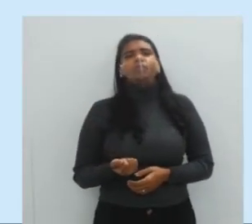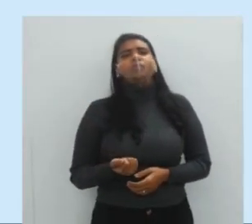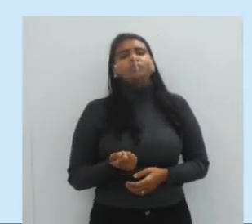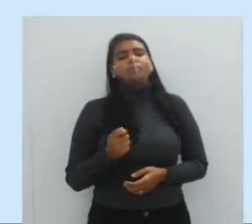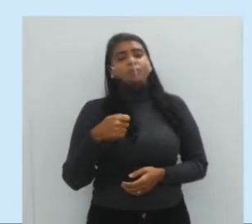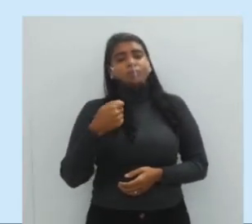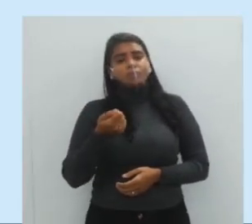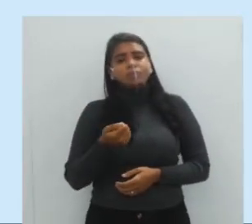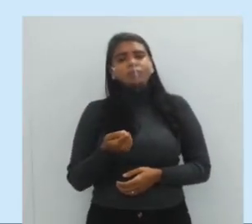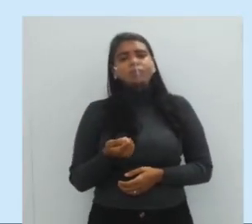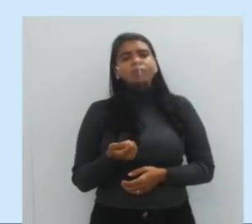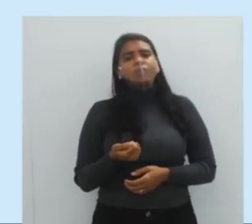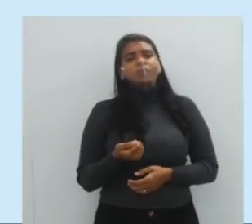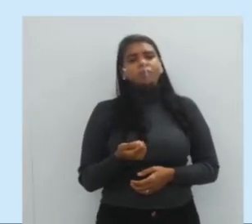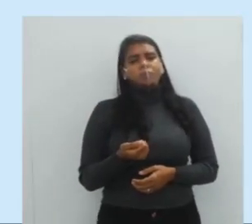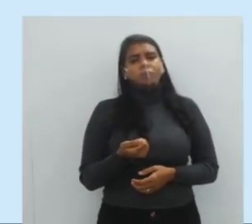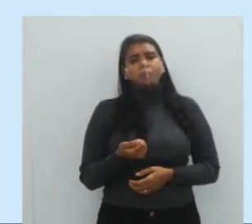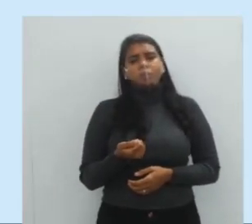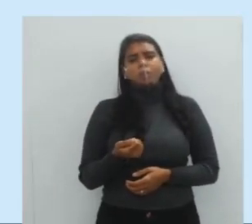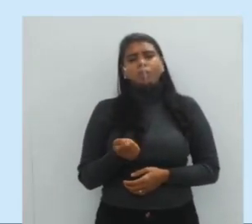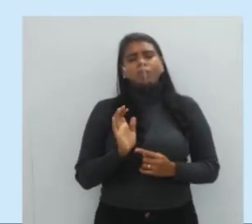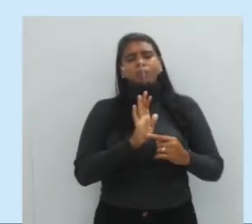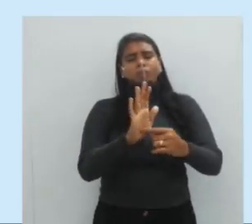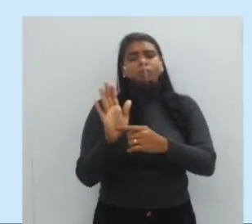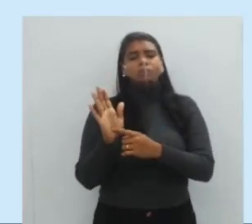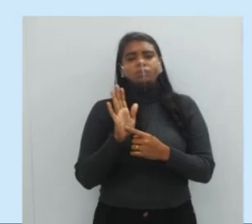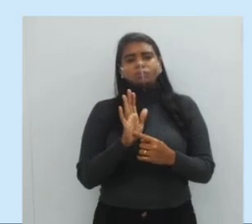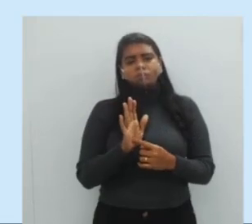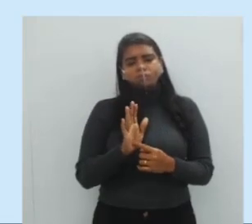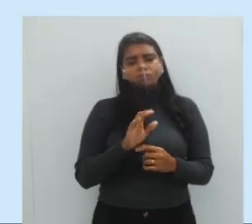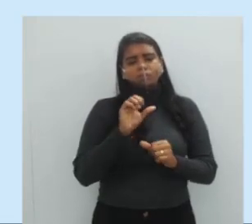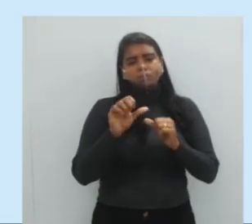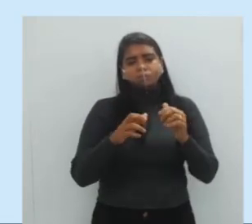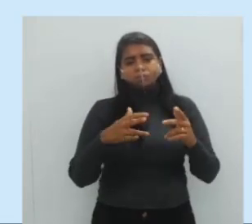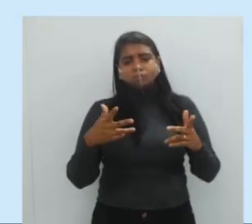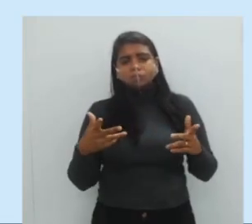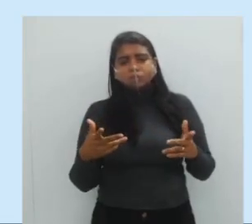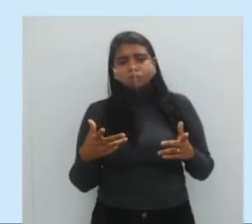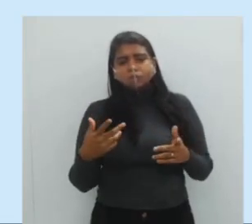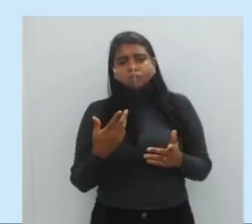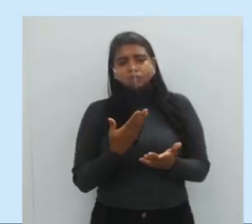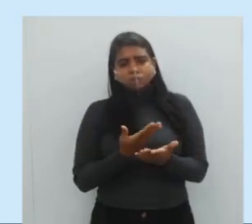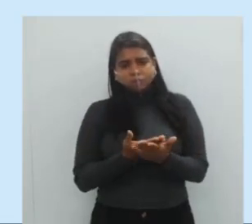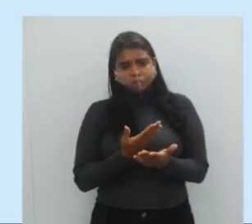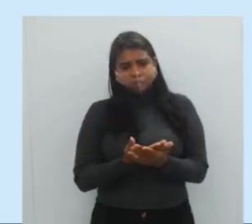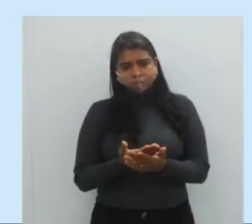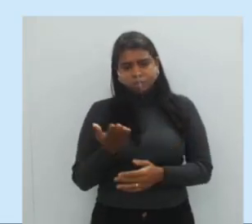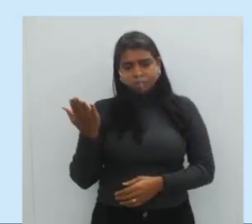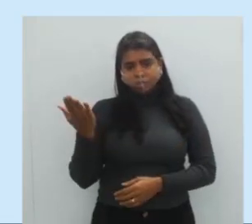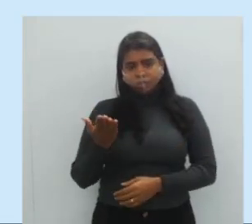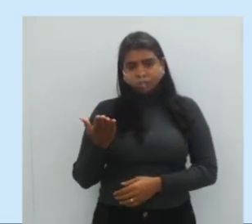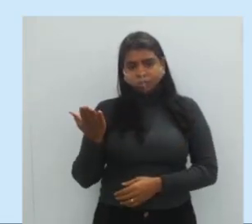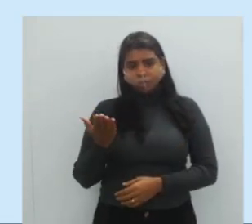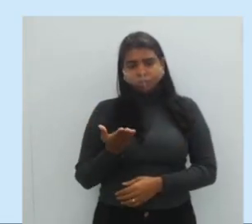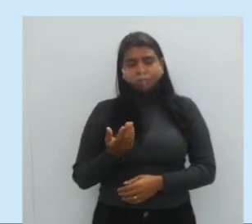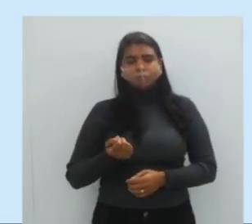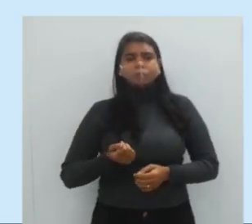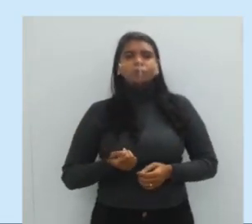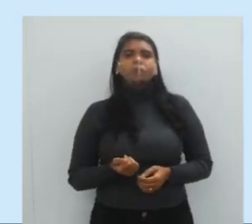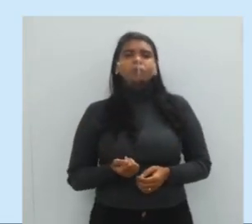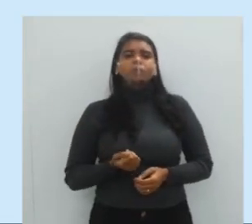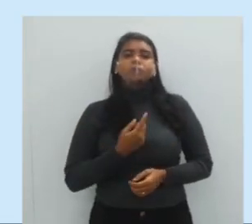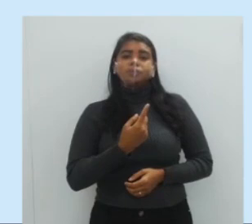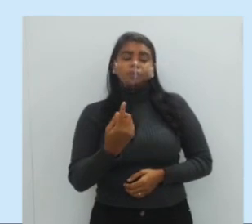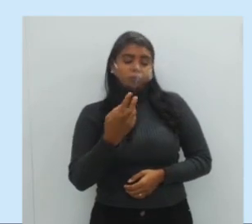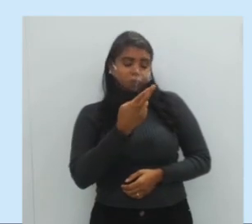o símbolo com a questão transcendental e lembrar sempre, certo? Em nossa aula de hoje, reforçar sempre